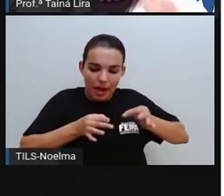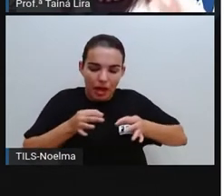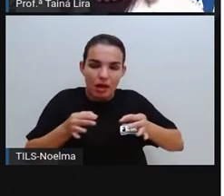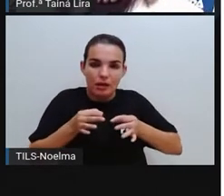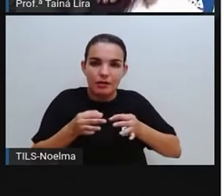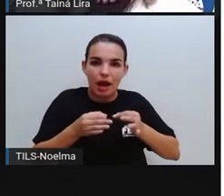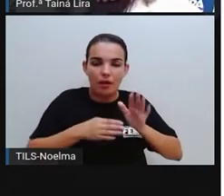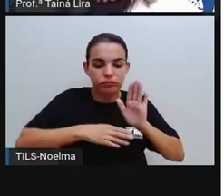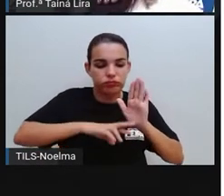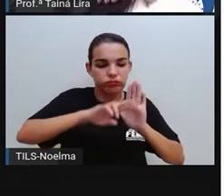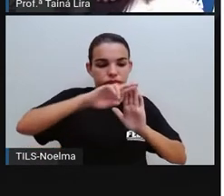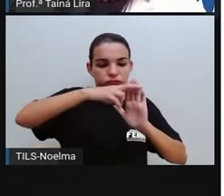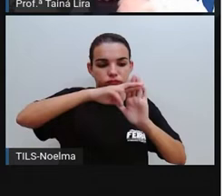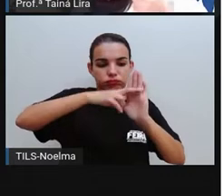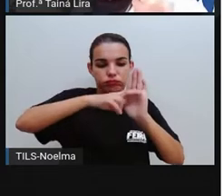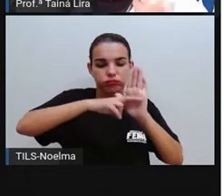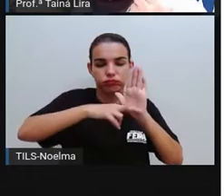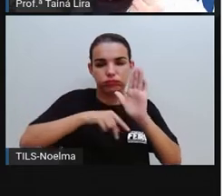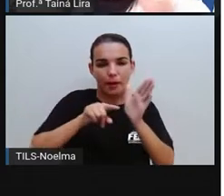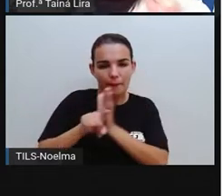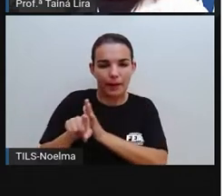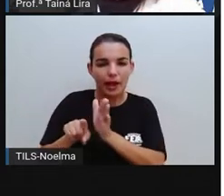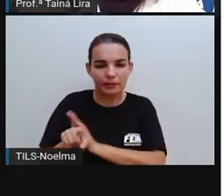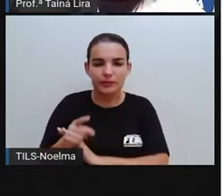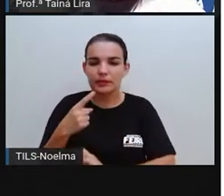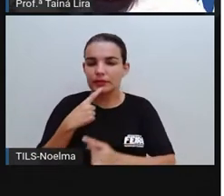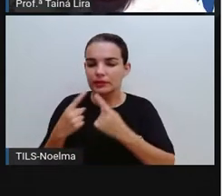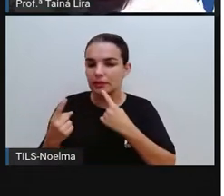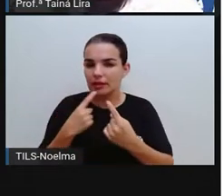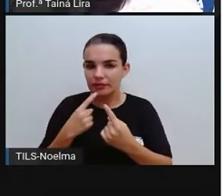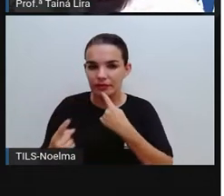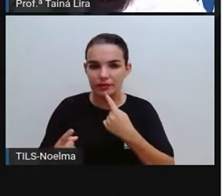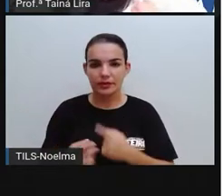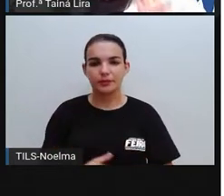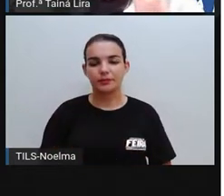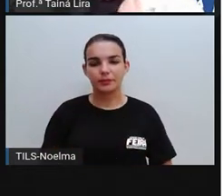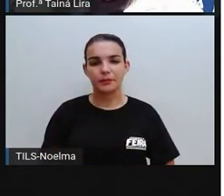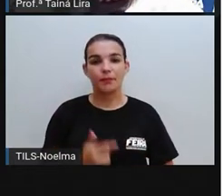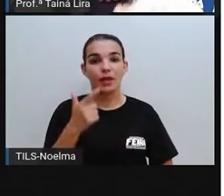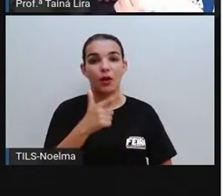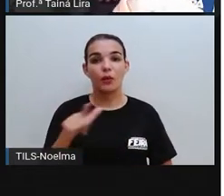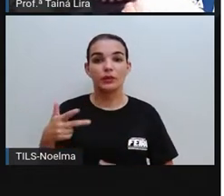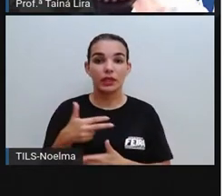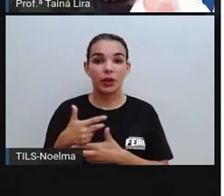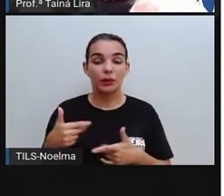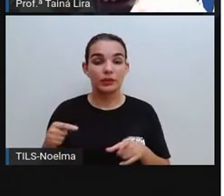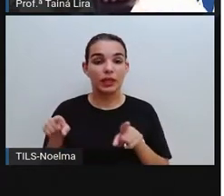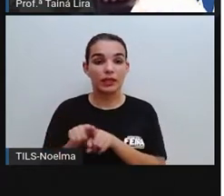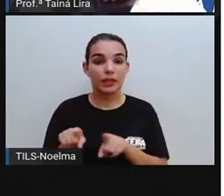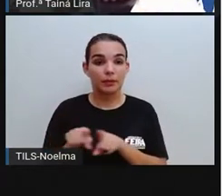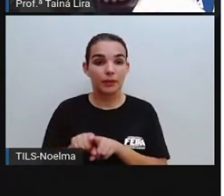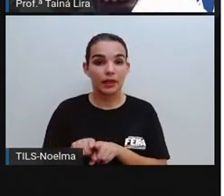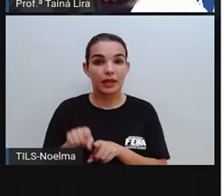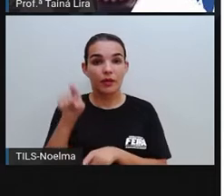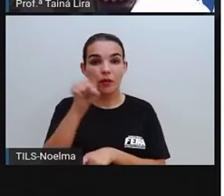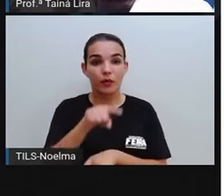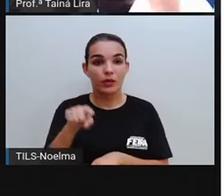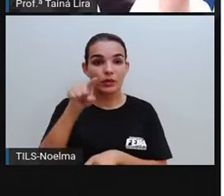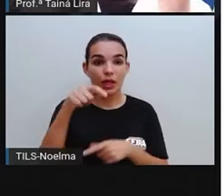um roteiro, tá? De entrevista. E outra coisa também que vocês tem que